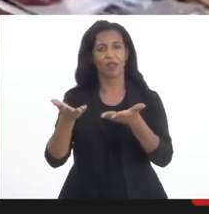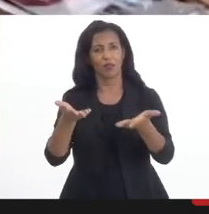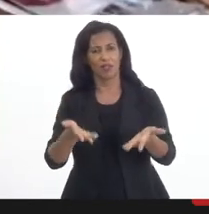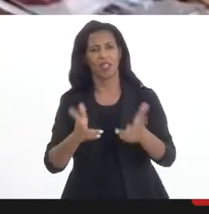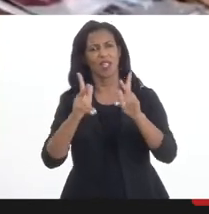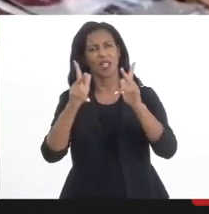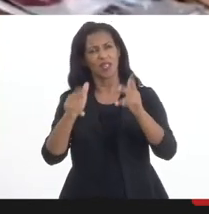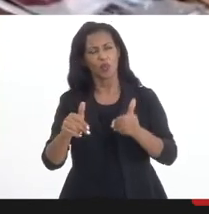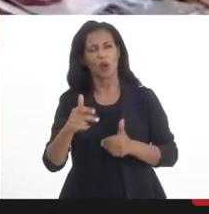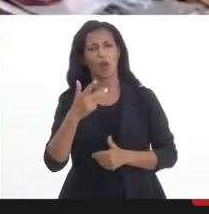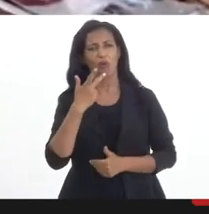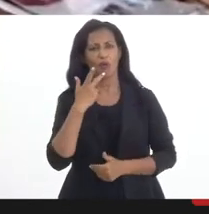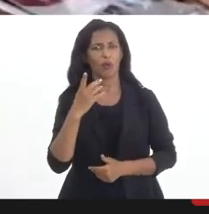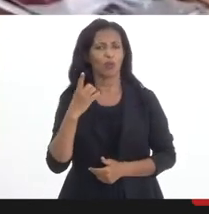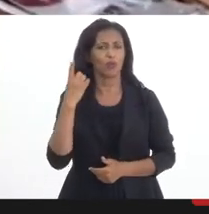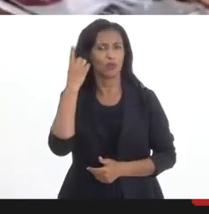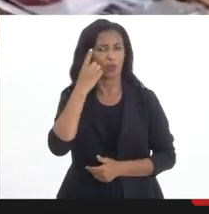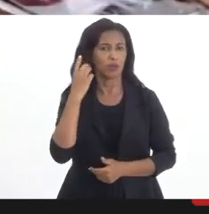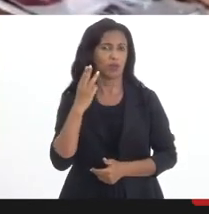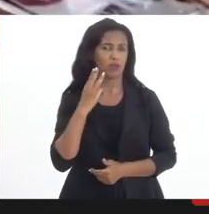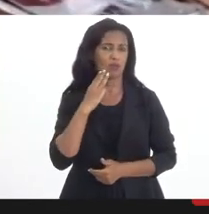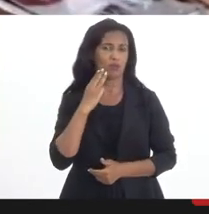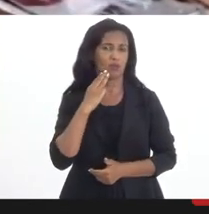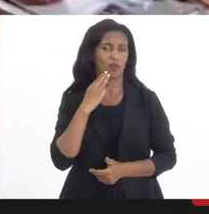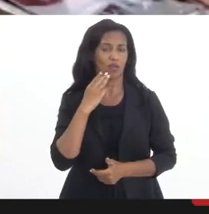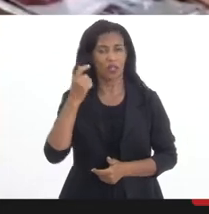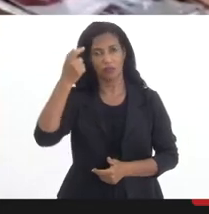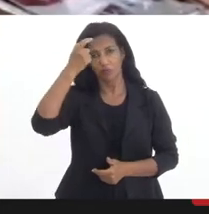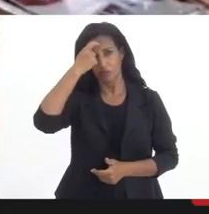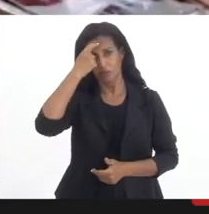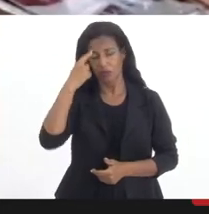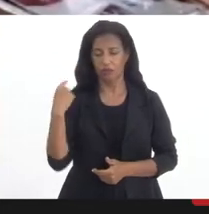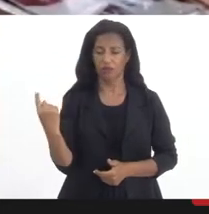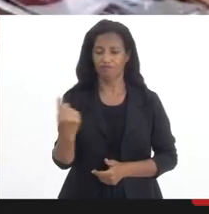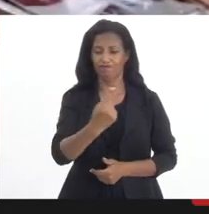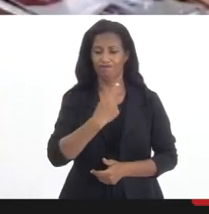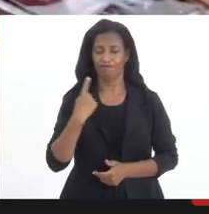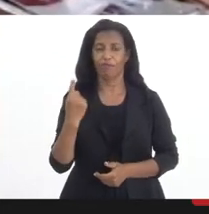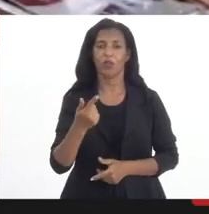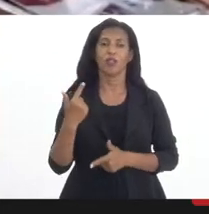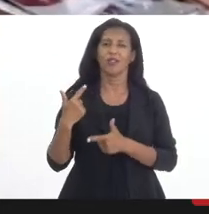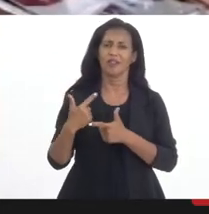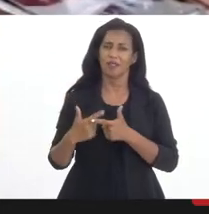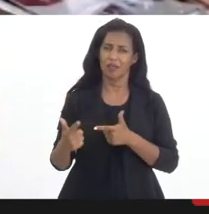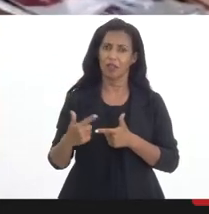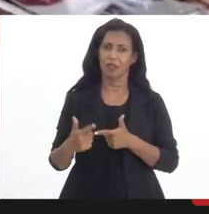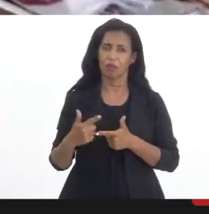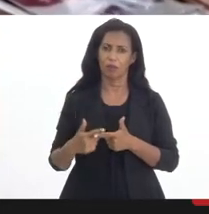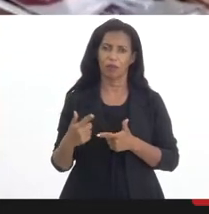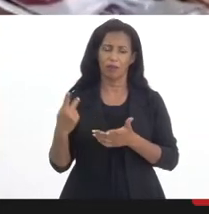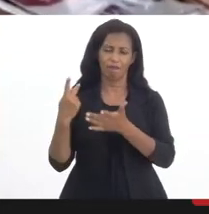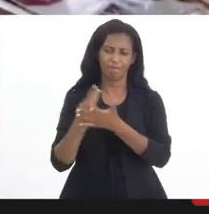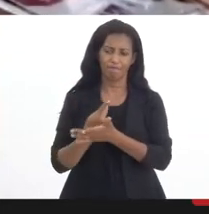Valdeck, consenso de todos nós, né? De que essa situação é absurda